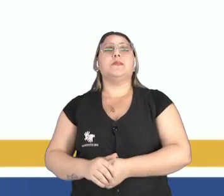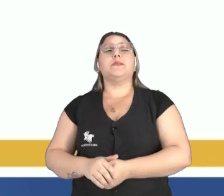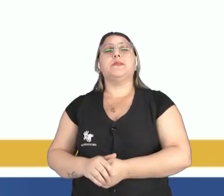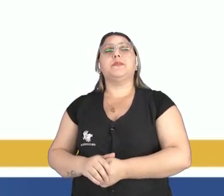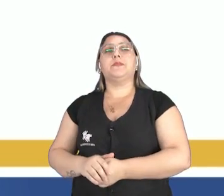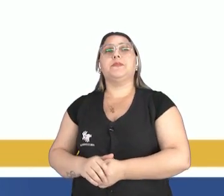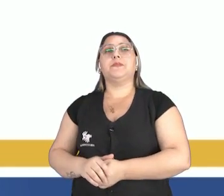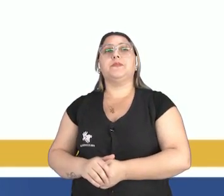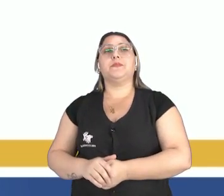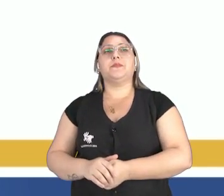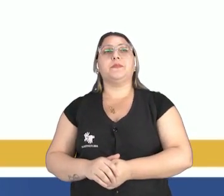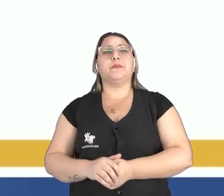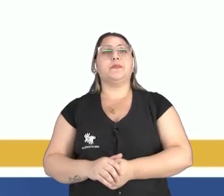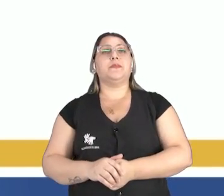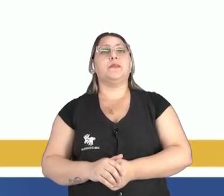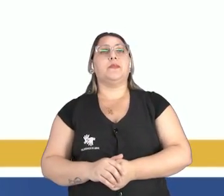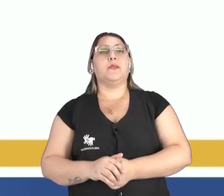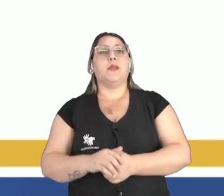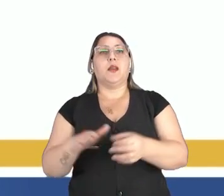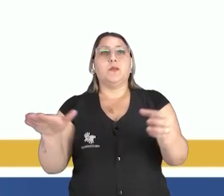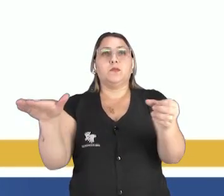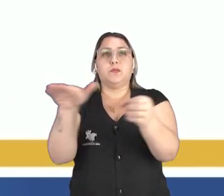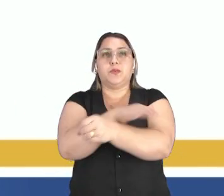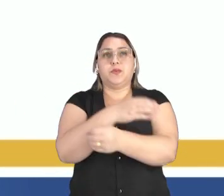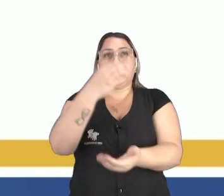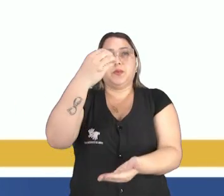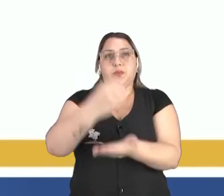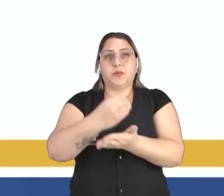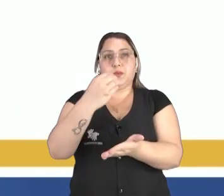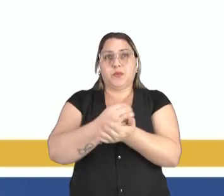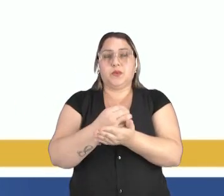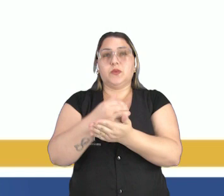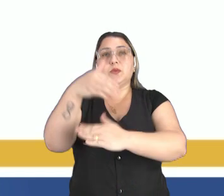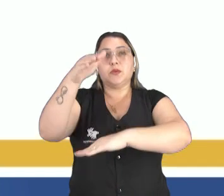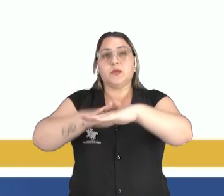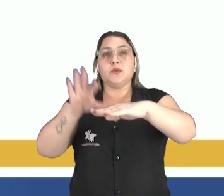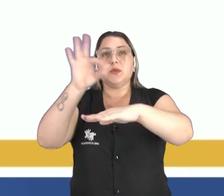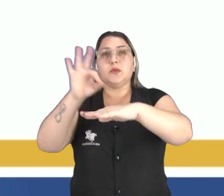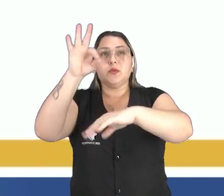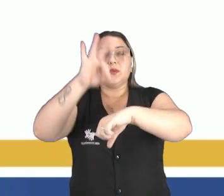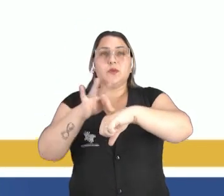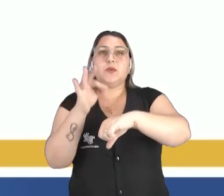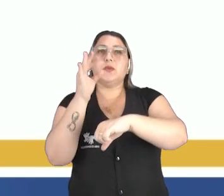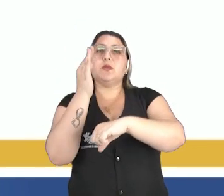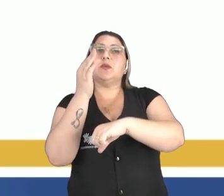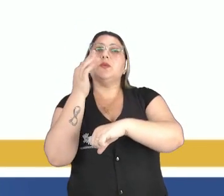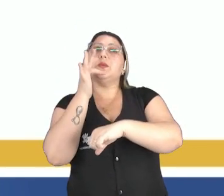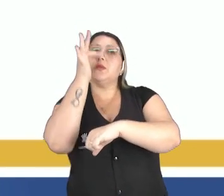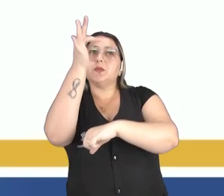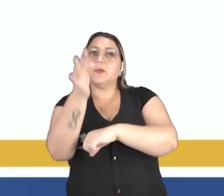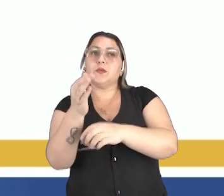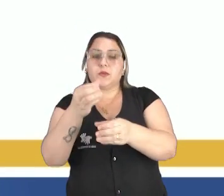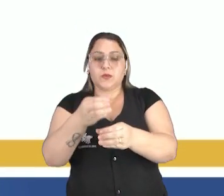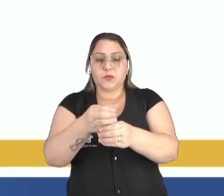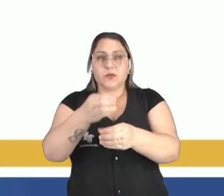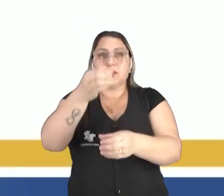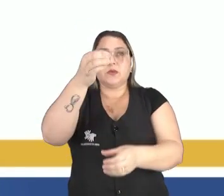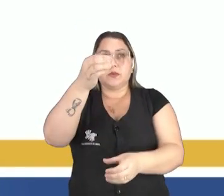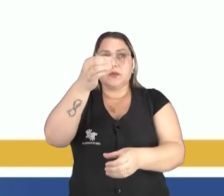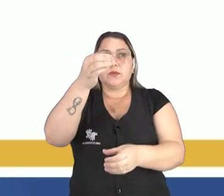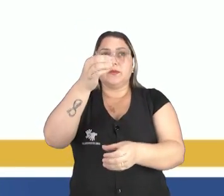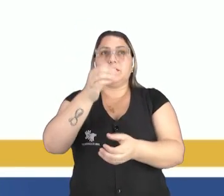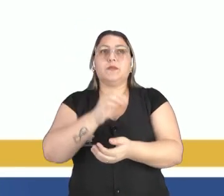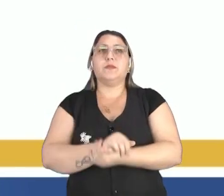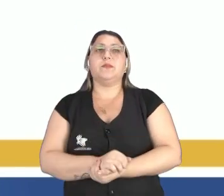cilindro. Pretende-se encher completamente um copo com a mistura para atrair beija-flores. O copo tem formato cilíndrico. Aqui começa a